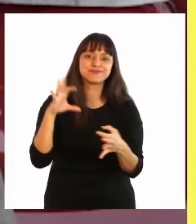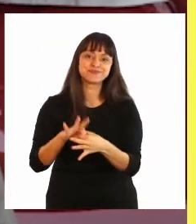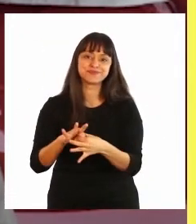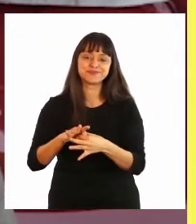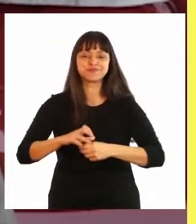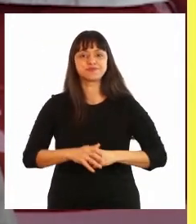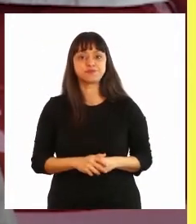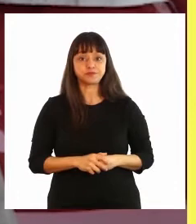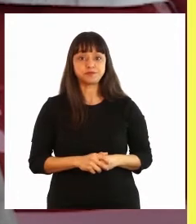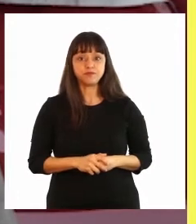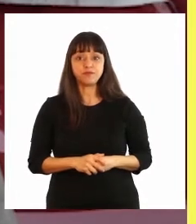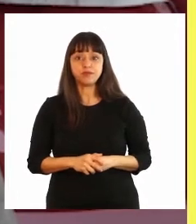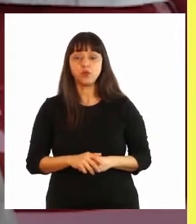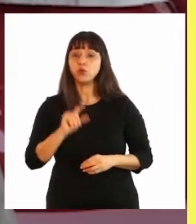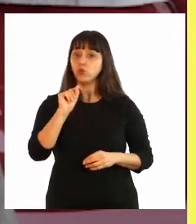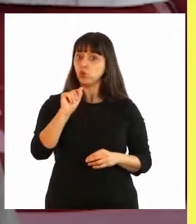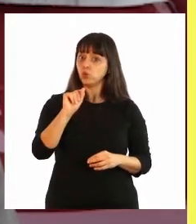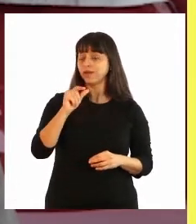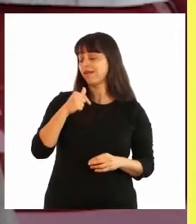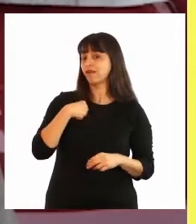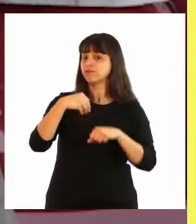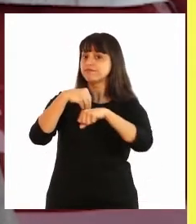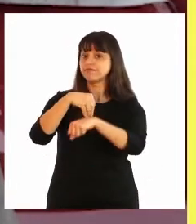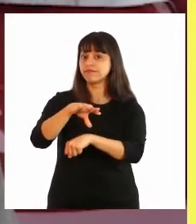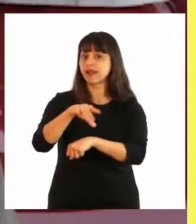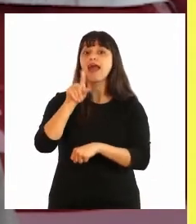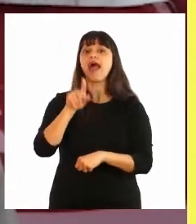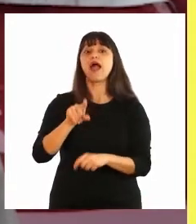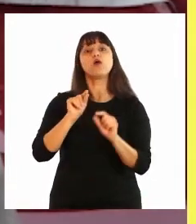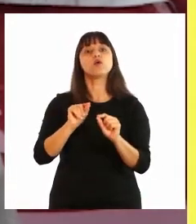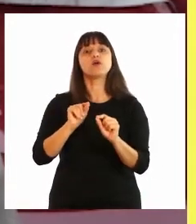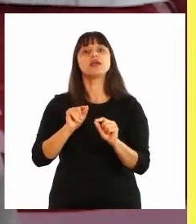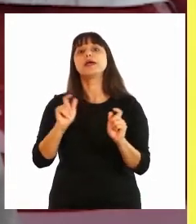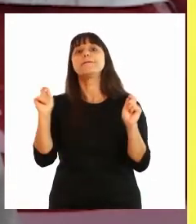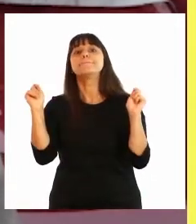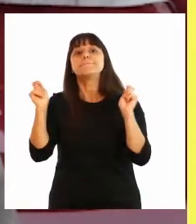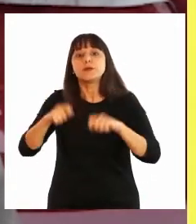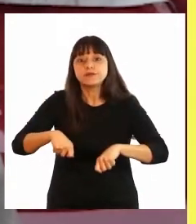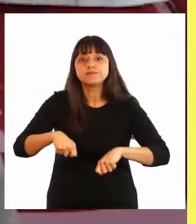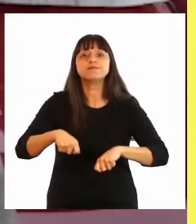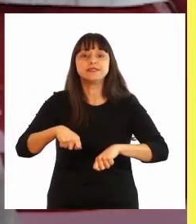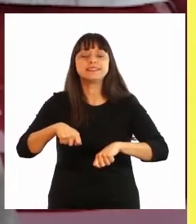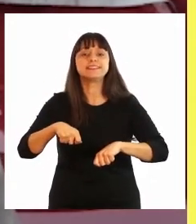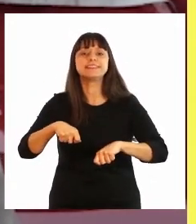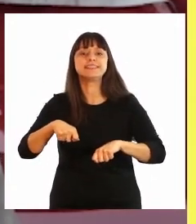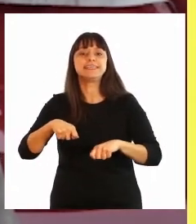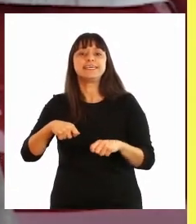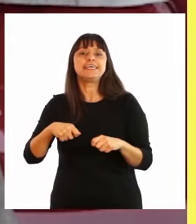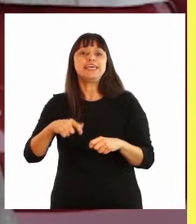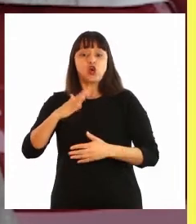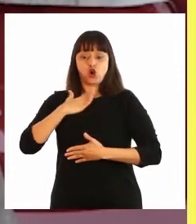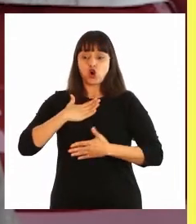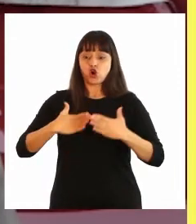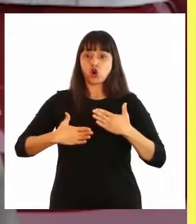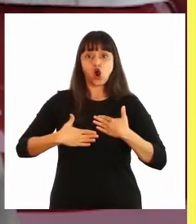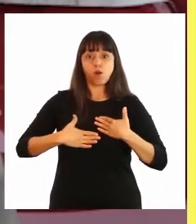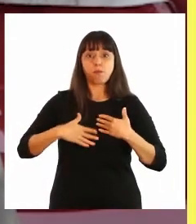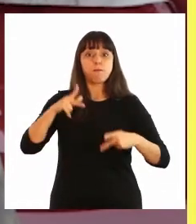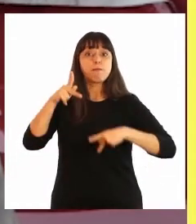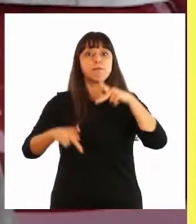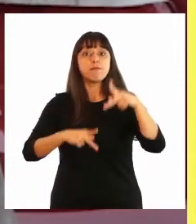E basicamente eu acho que o que a gente está falando é sobre as possibilidades da existência dos corpos indígenas, né?